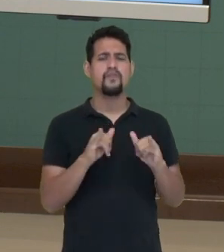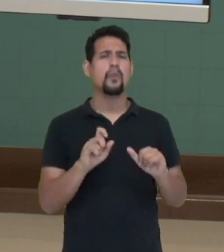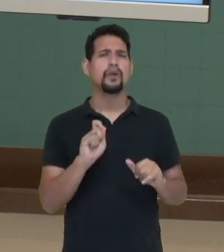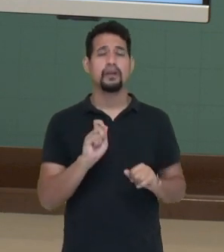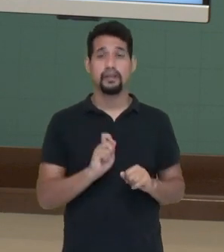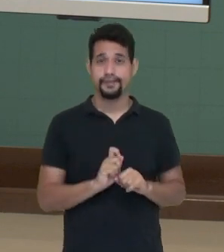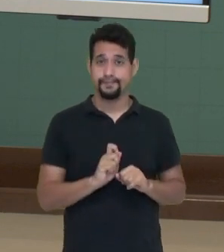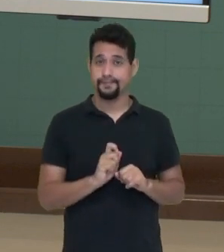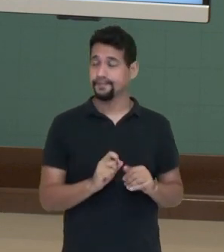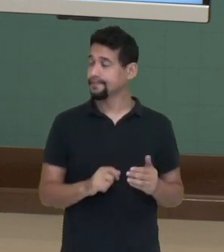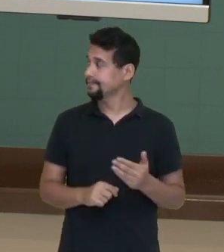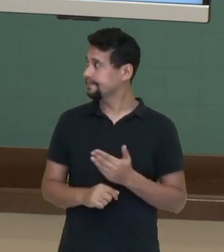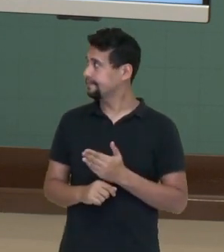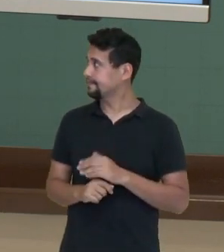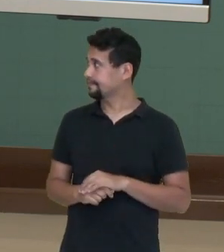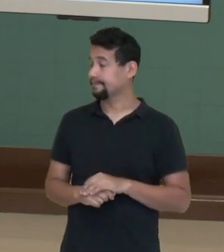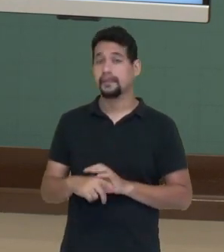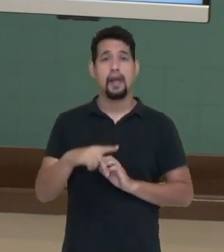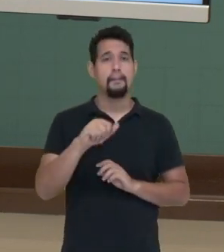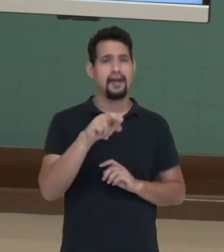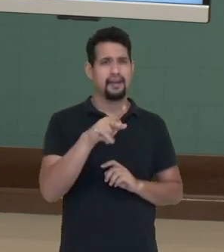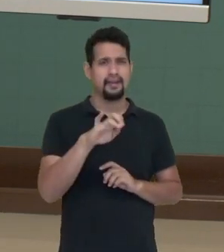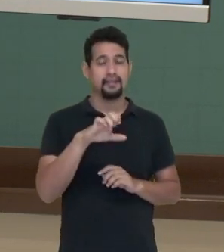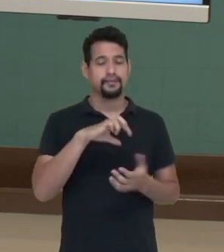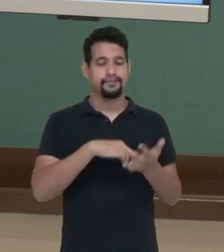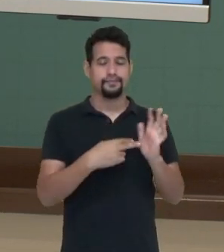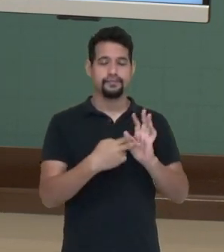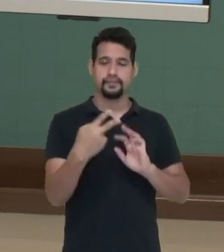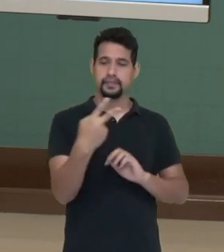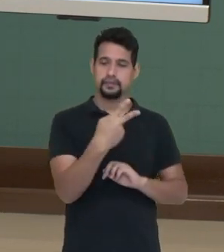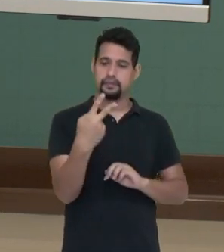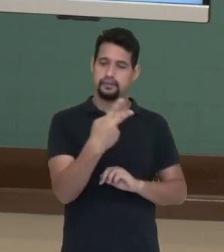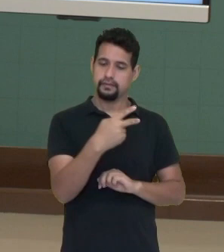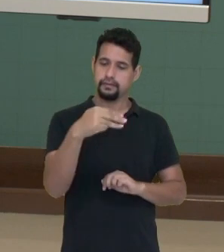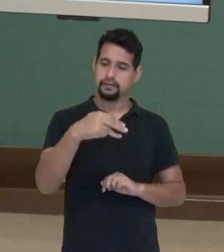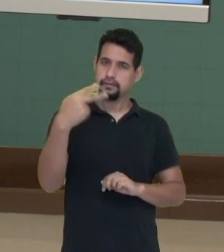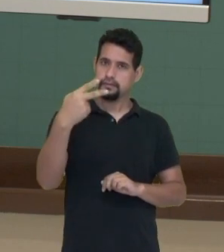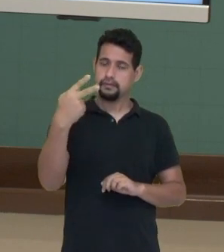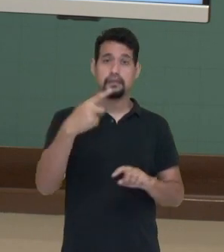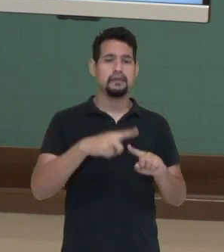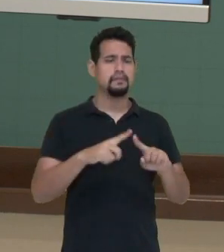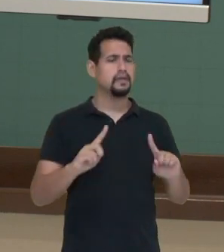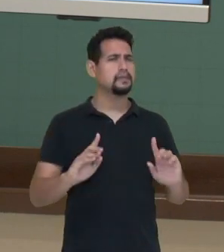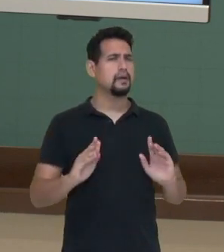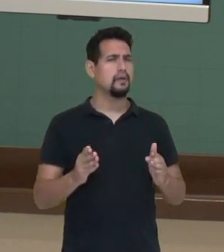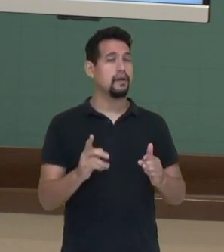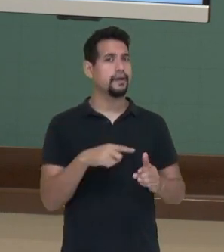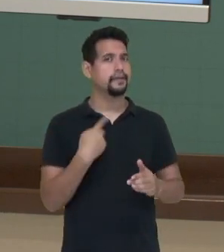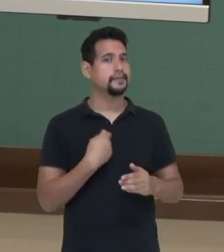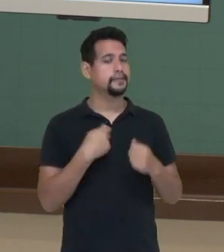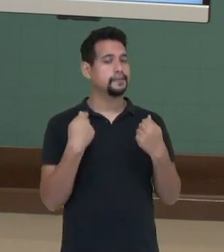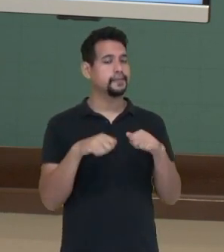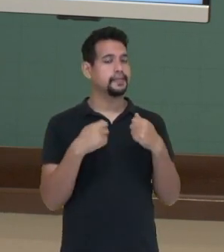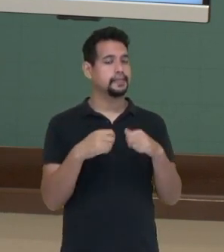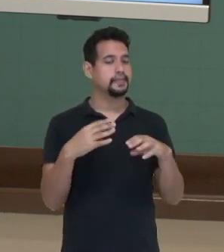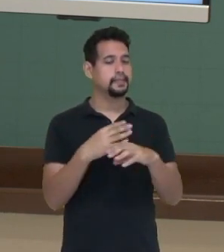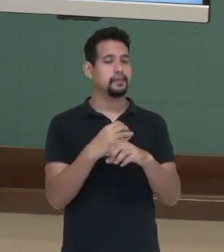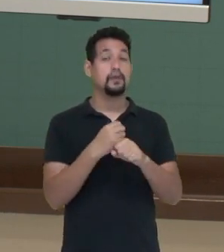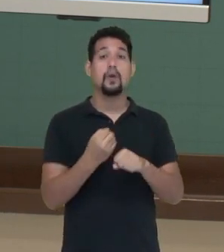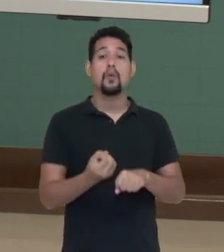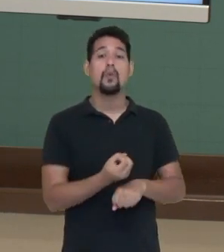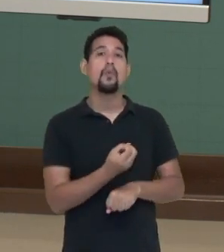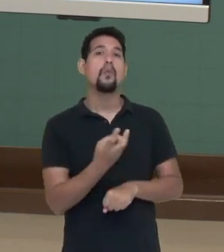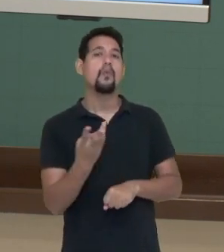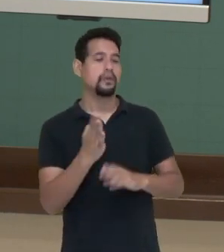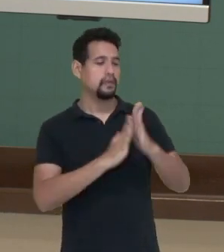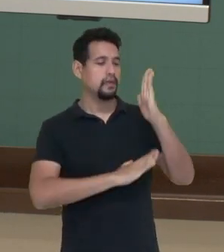área da parede, que é em formato de um retângulo, é de 22 metros quadrados. Mas agora, nós precisamos calcular quantas latas